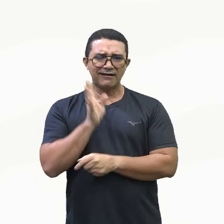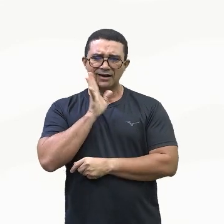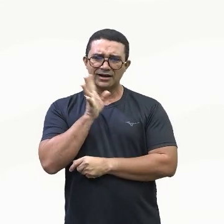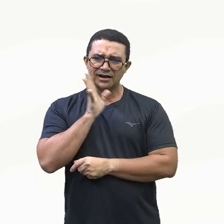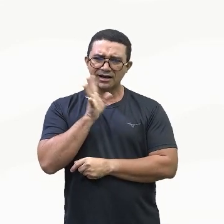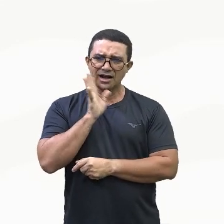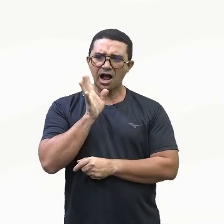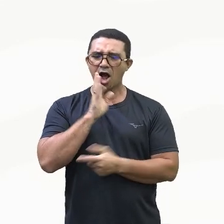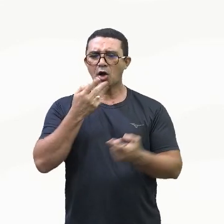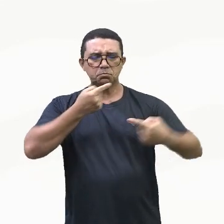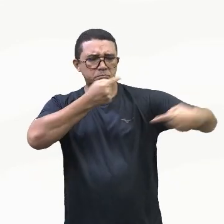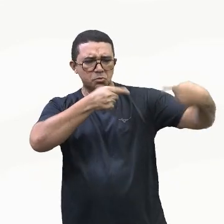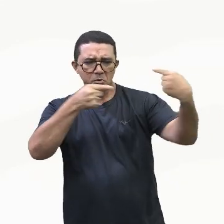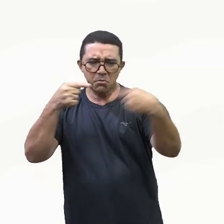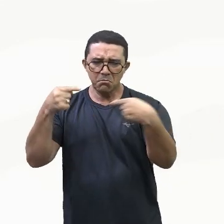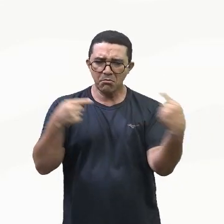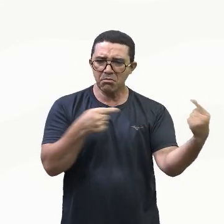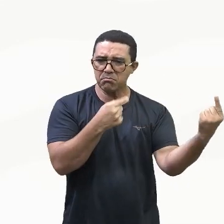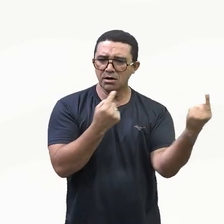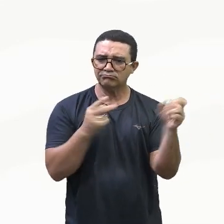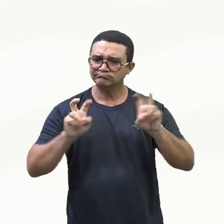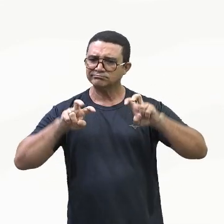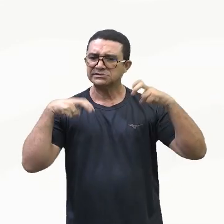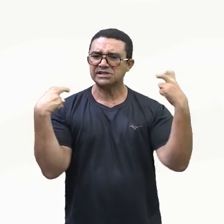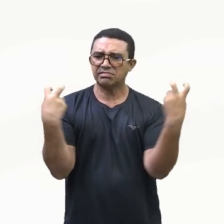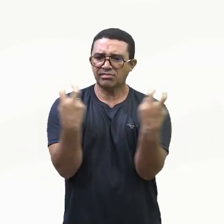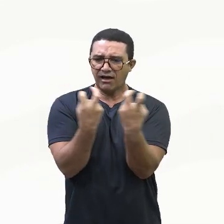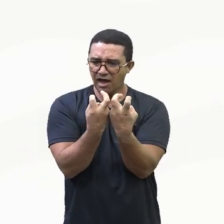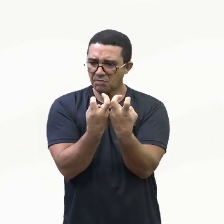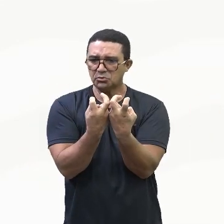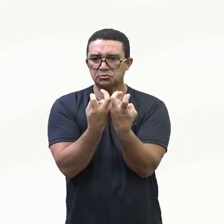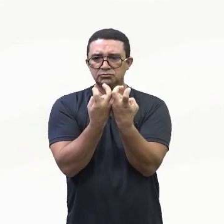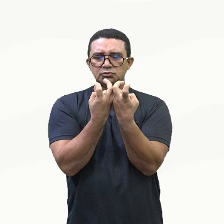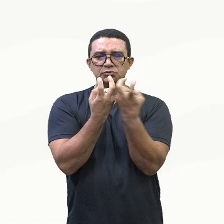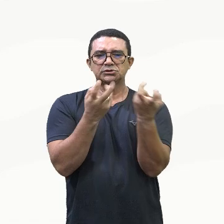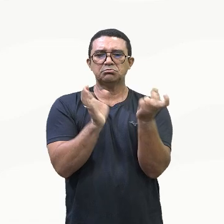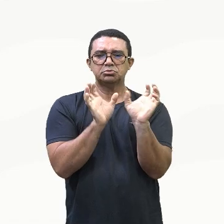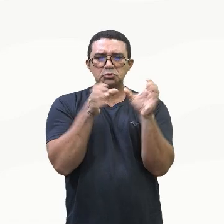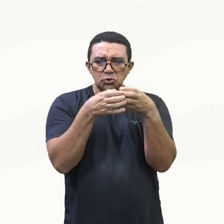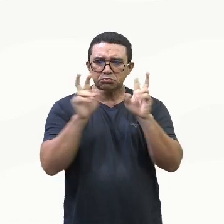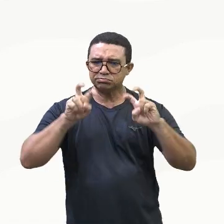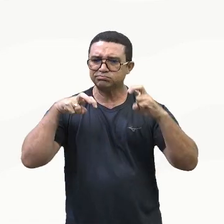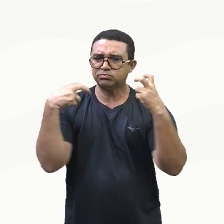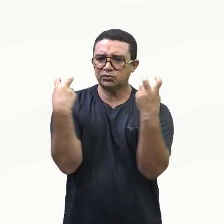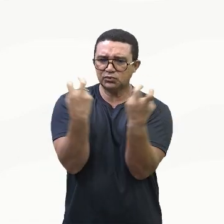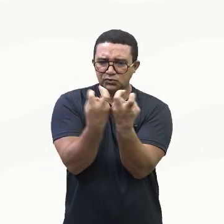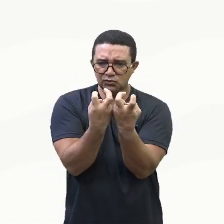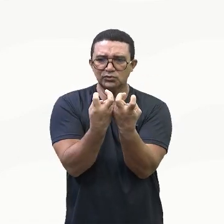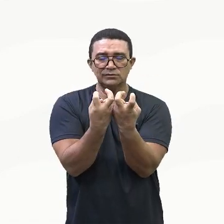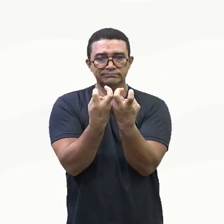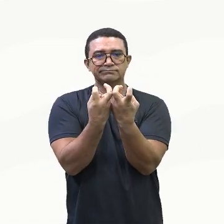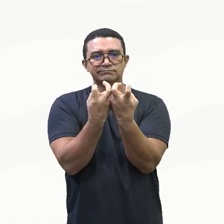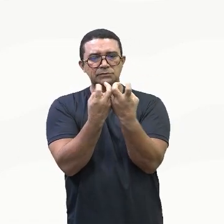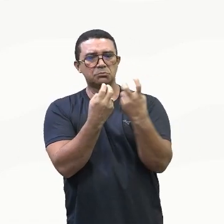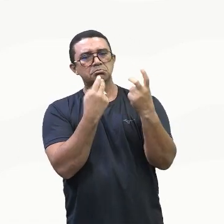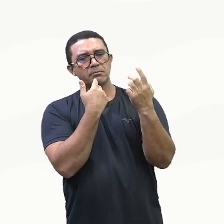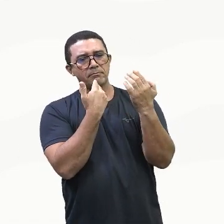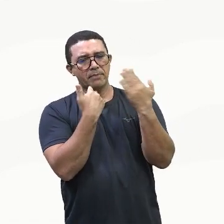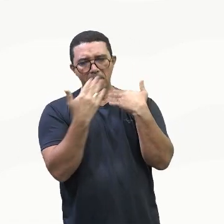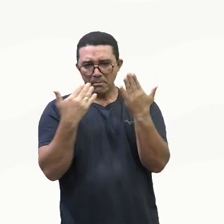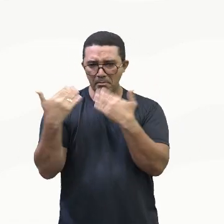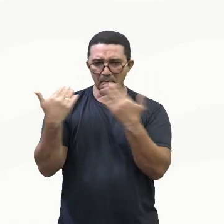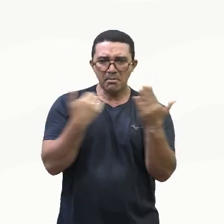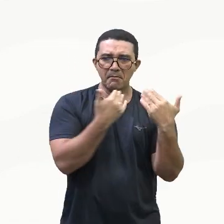maravilhoso. Um diálogo. Sentemos em grupo aí na sala, em círculo, desculpem. Sentemos em círculo